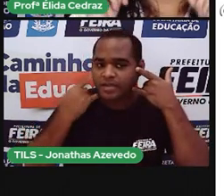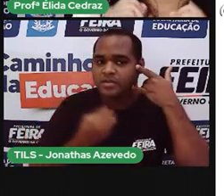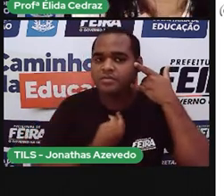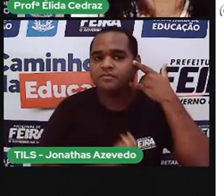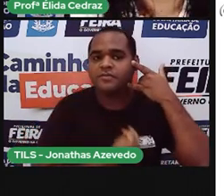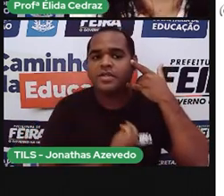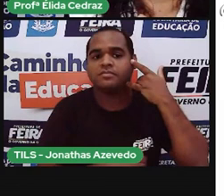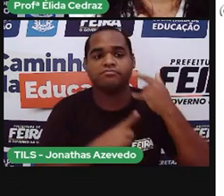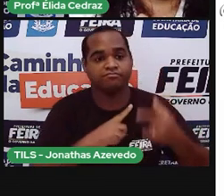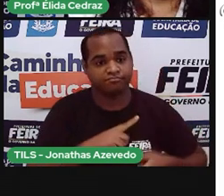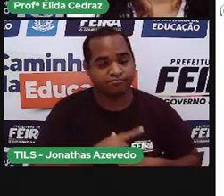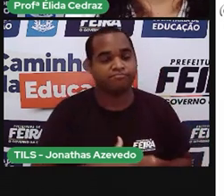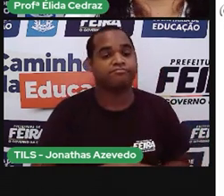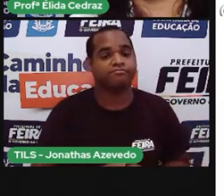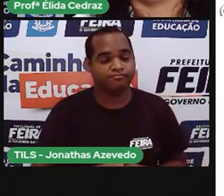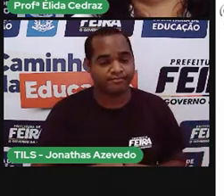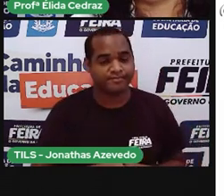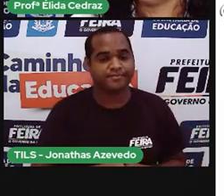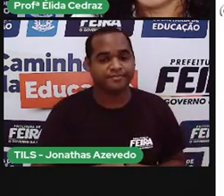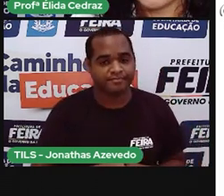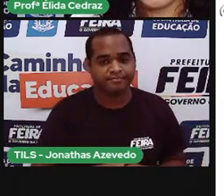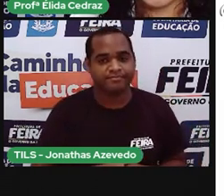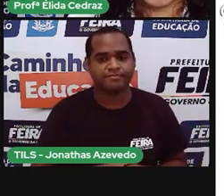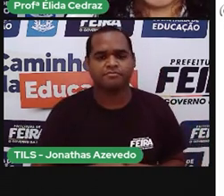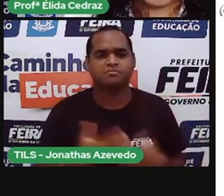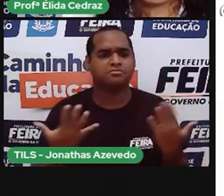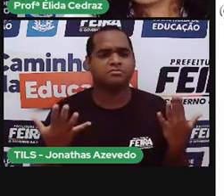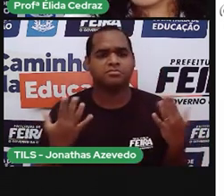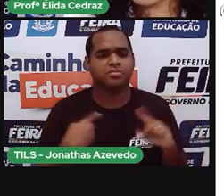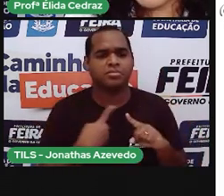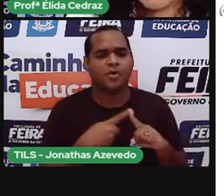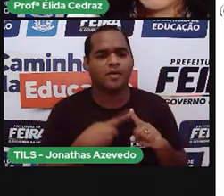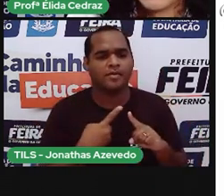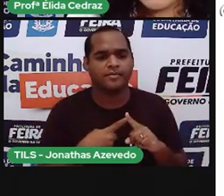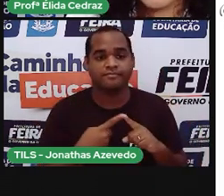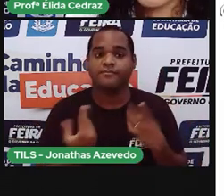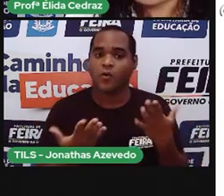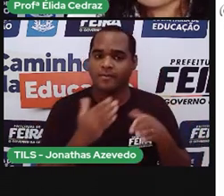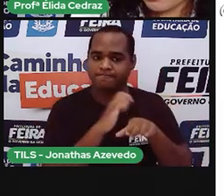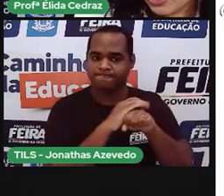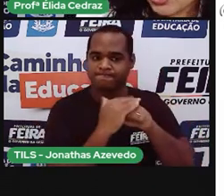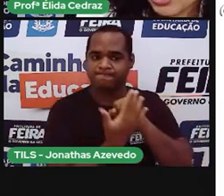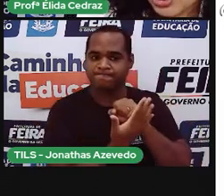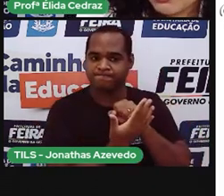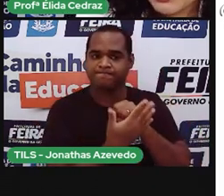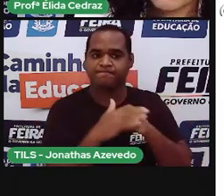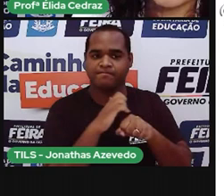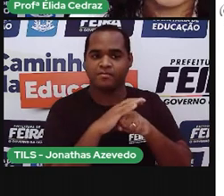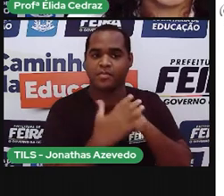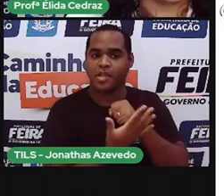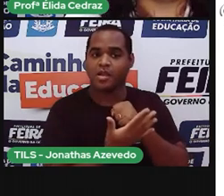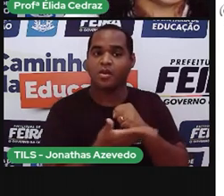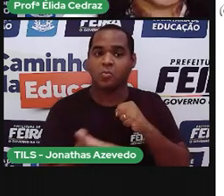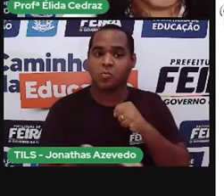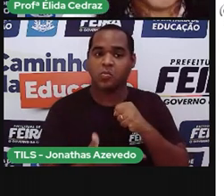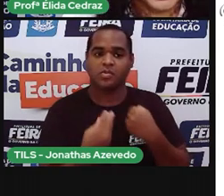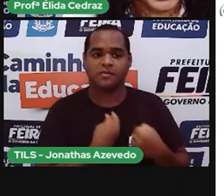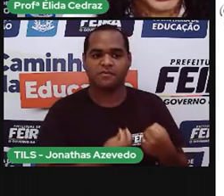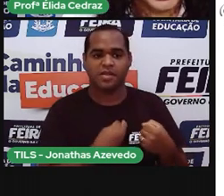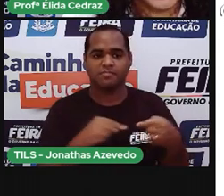máscara. Né? Por quê? Com a pandemia que nós estamos agora,